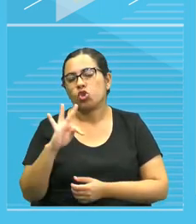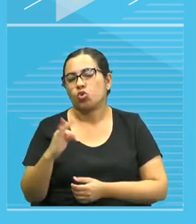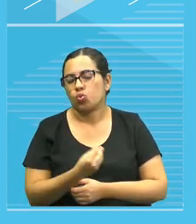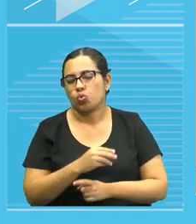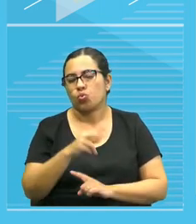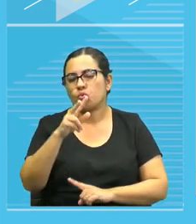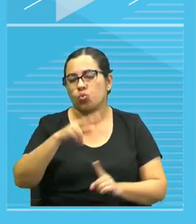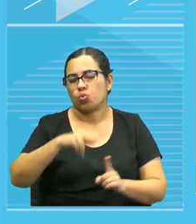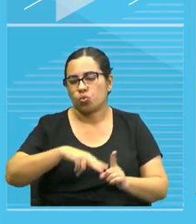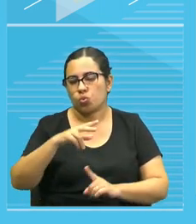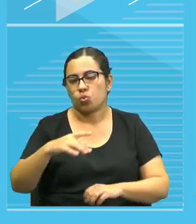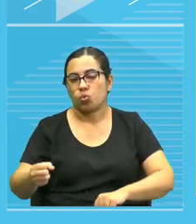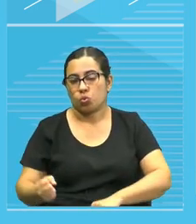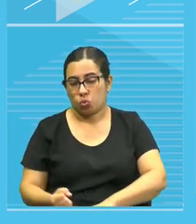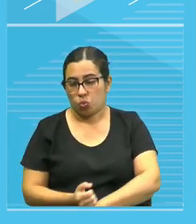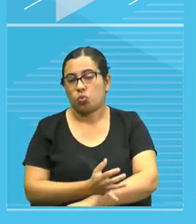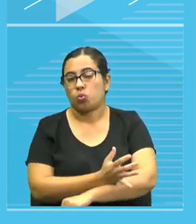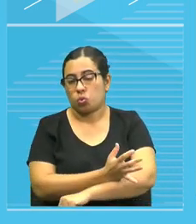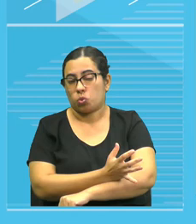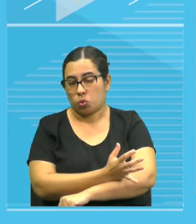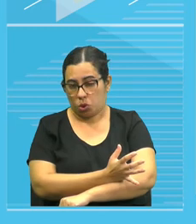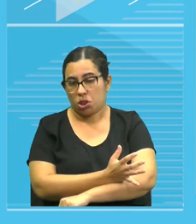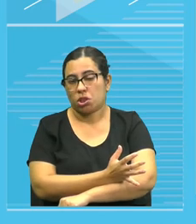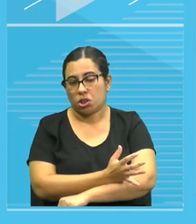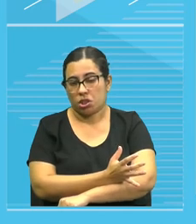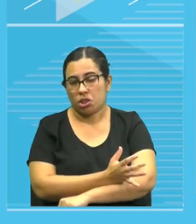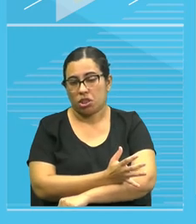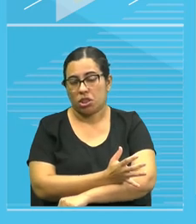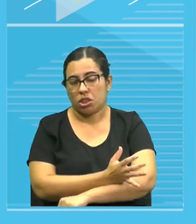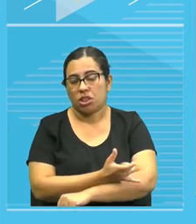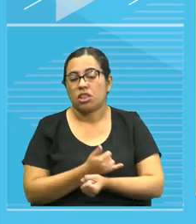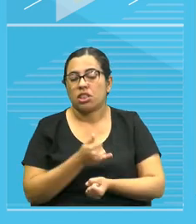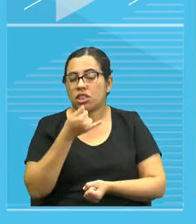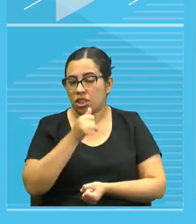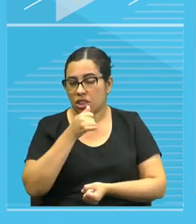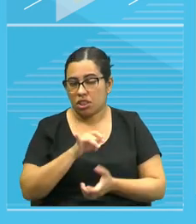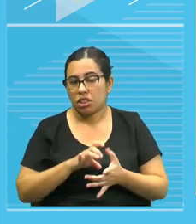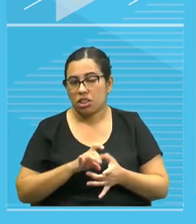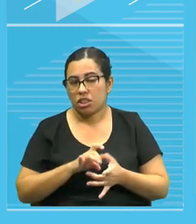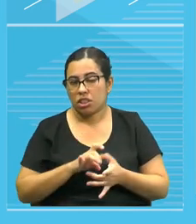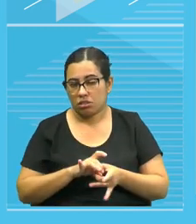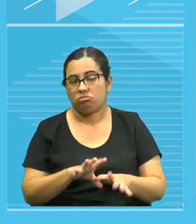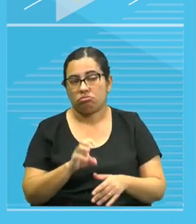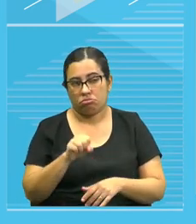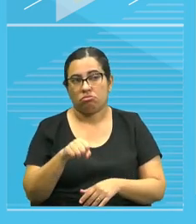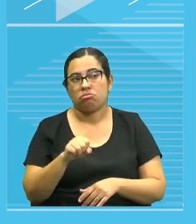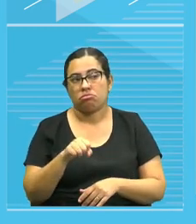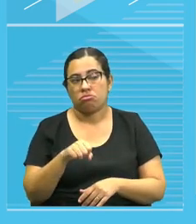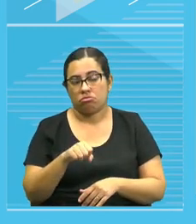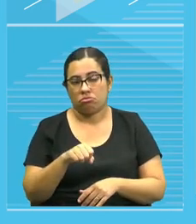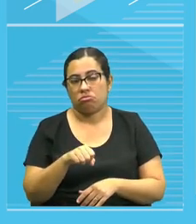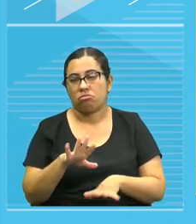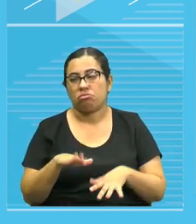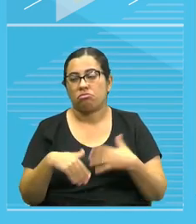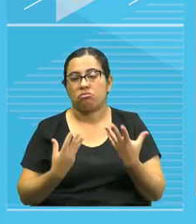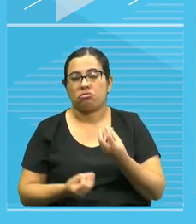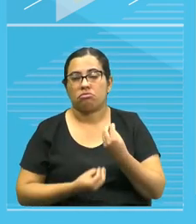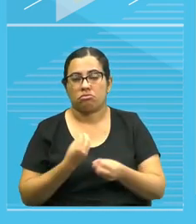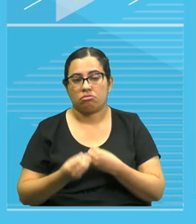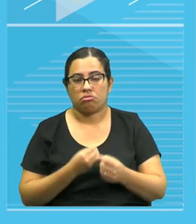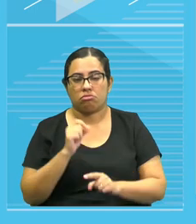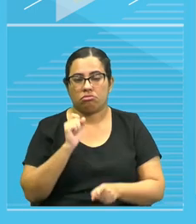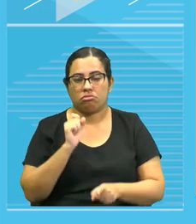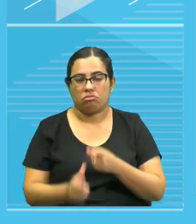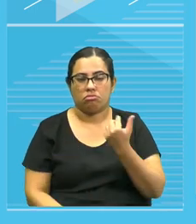liberar energia o sinal negativo aqui ó Então você nem bate cabeça reação de combustão e